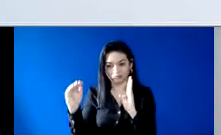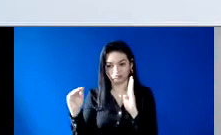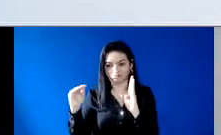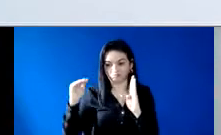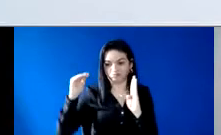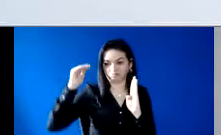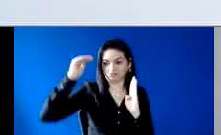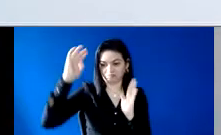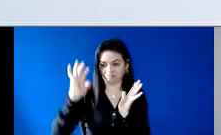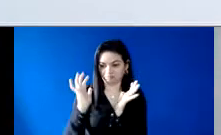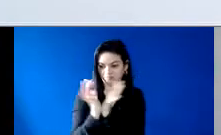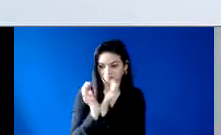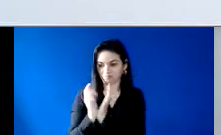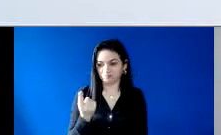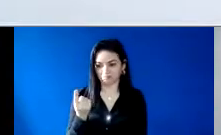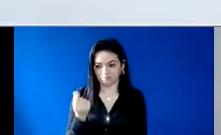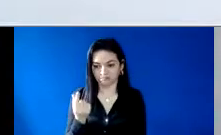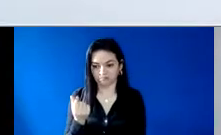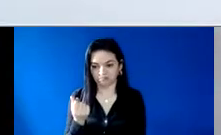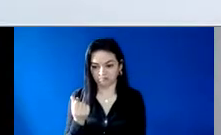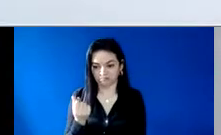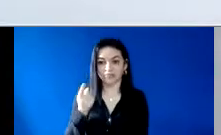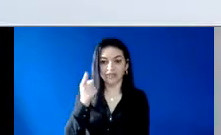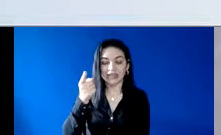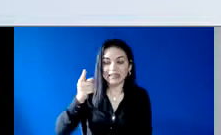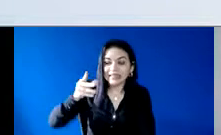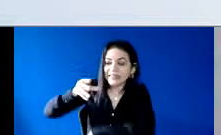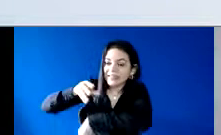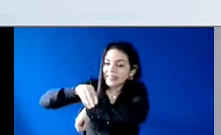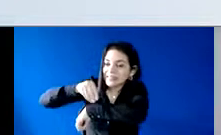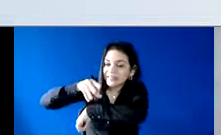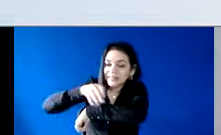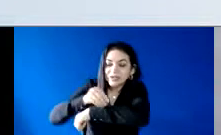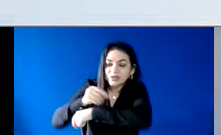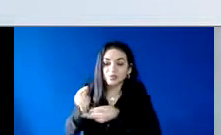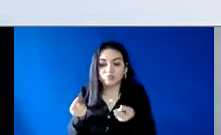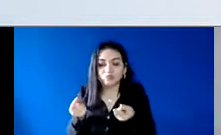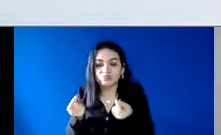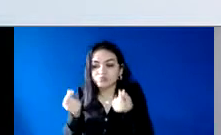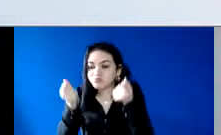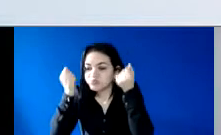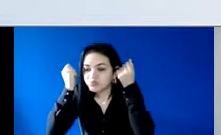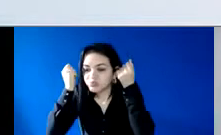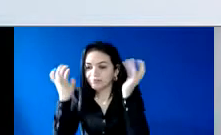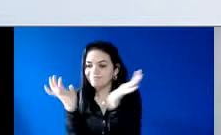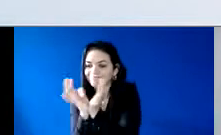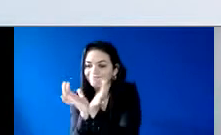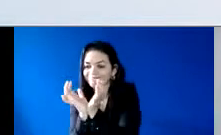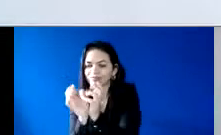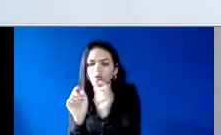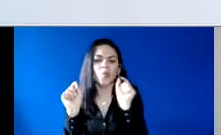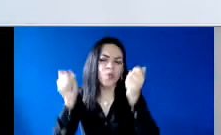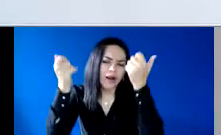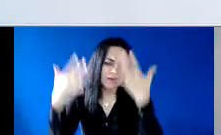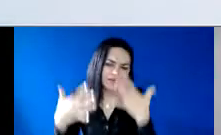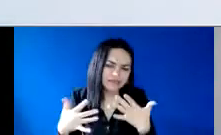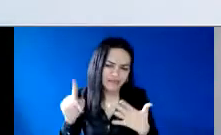digamos assim, e a Suécia é classe altíssima, né? Então, o que explicar? Será a